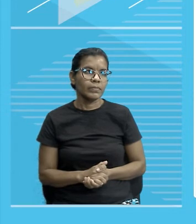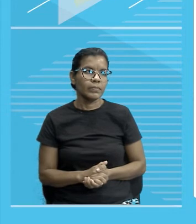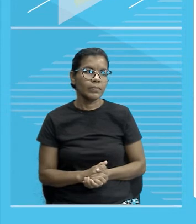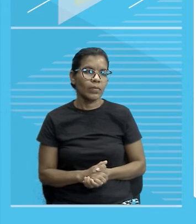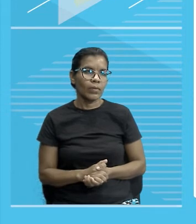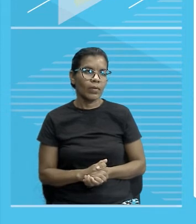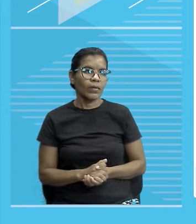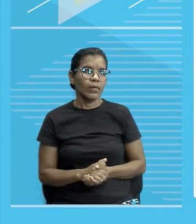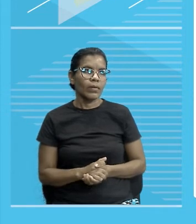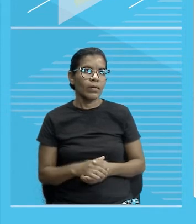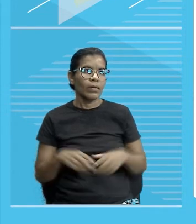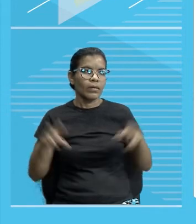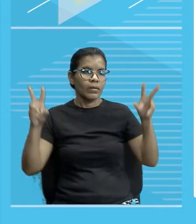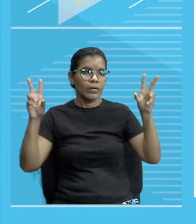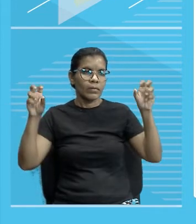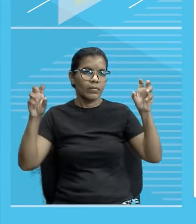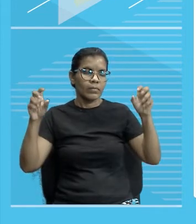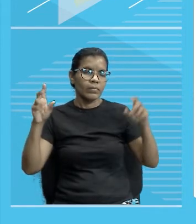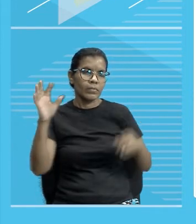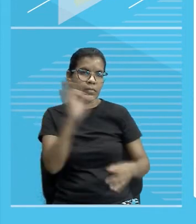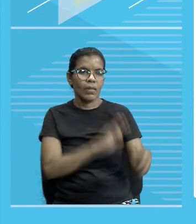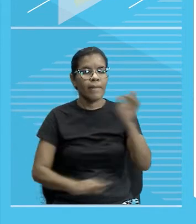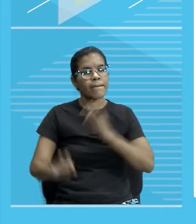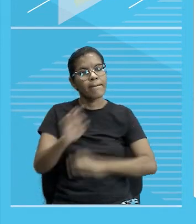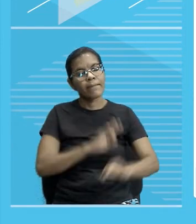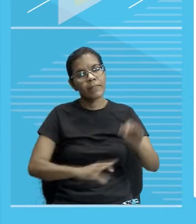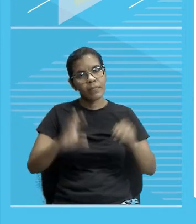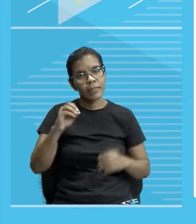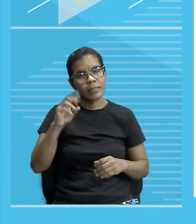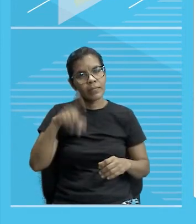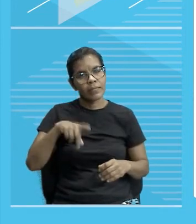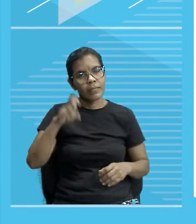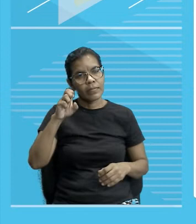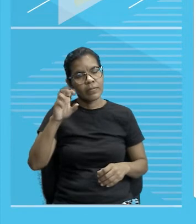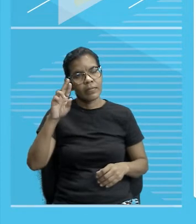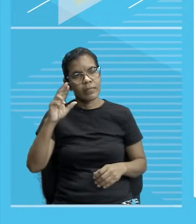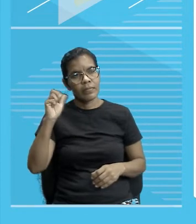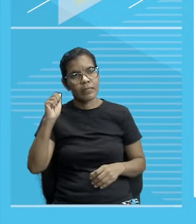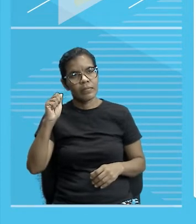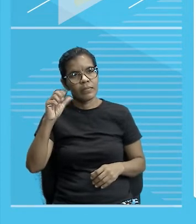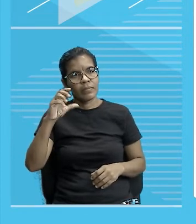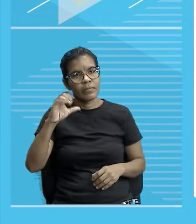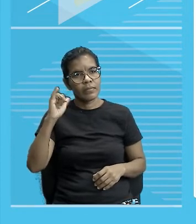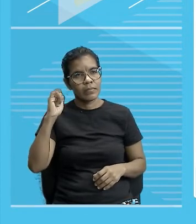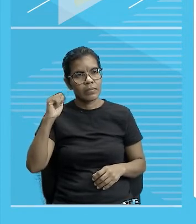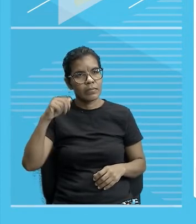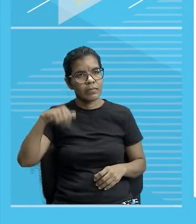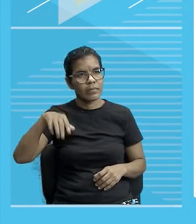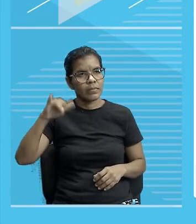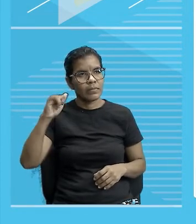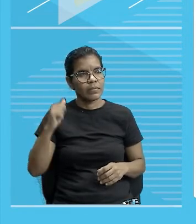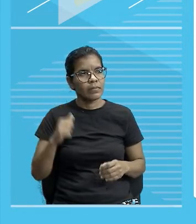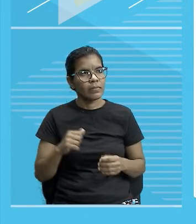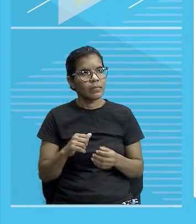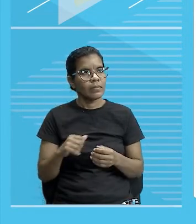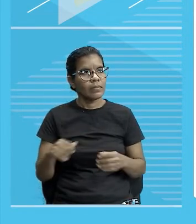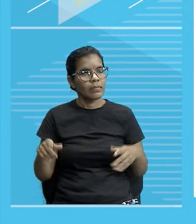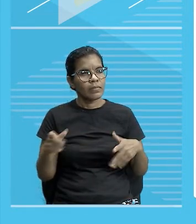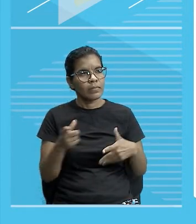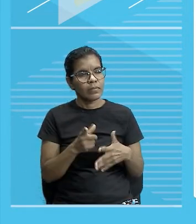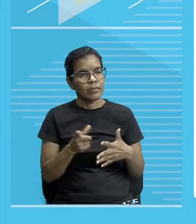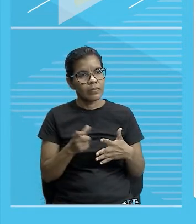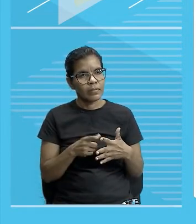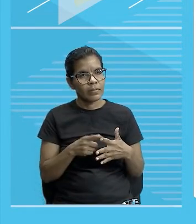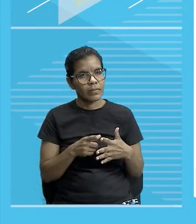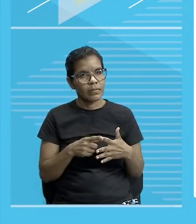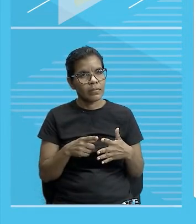Então meus queridos tipos de planos operacionais quais são eles Professor tá aqui ó procedimentos que eu já